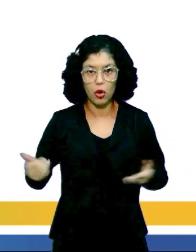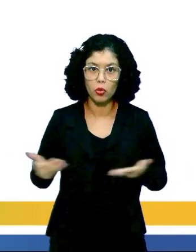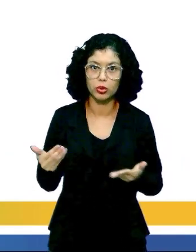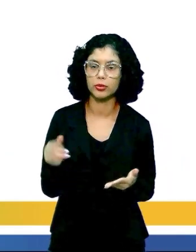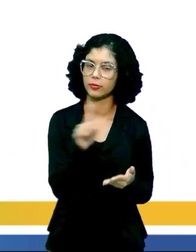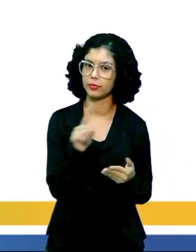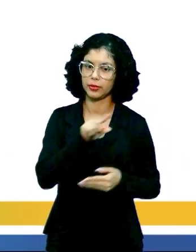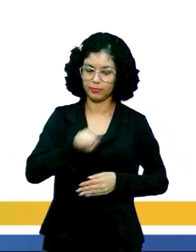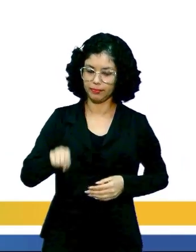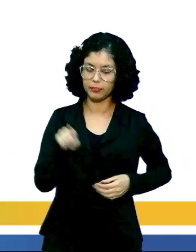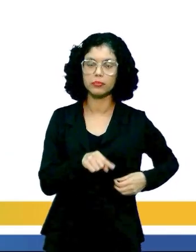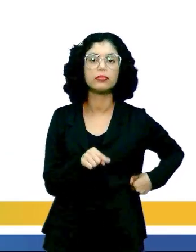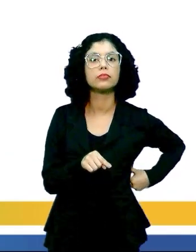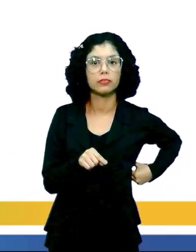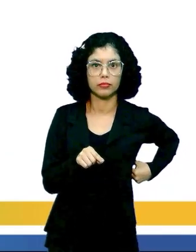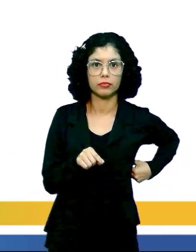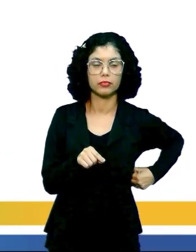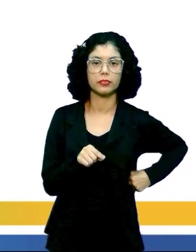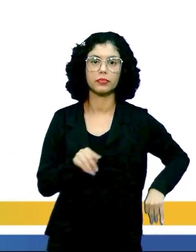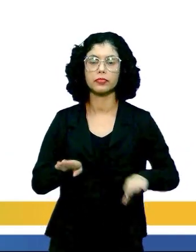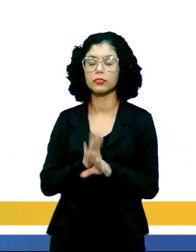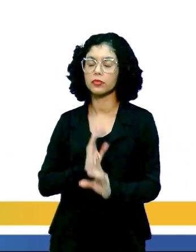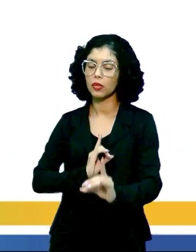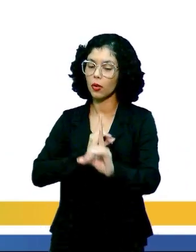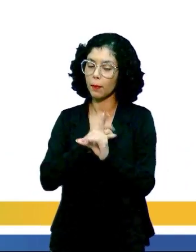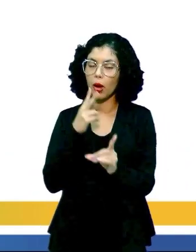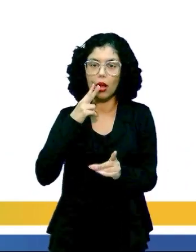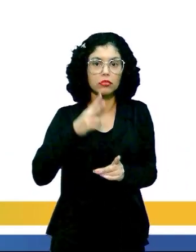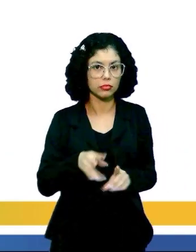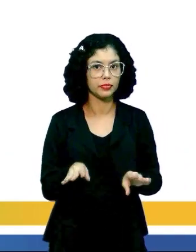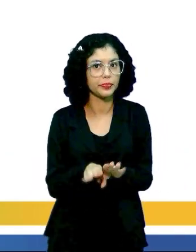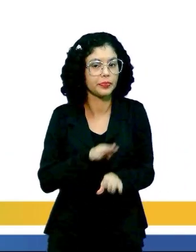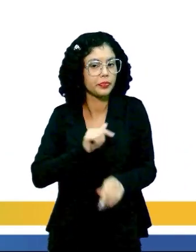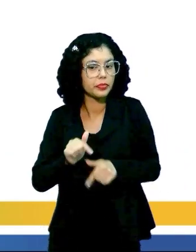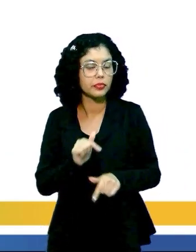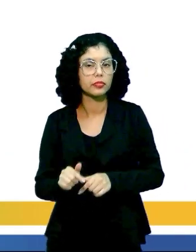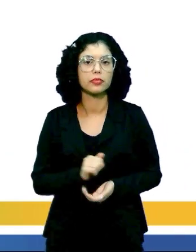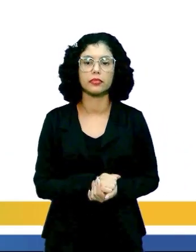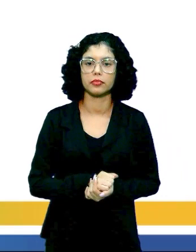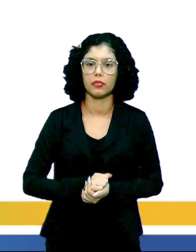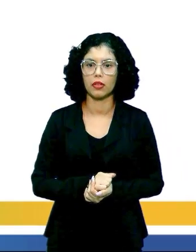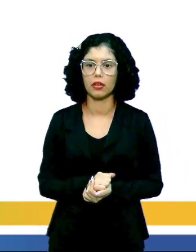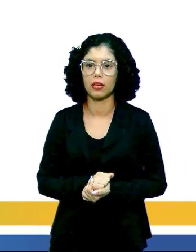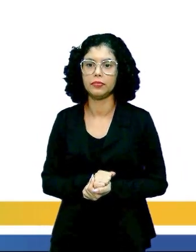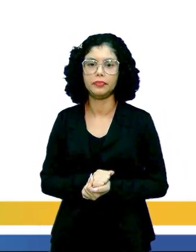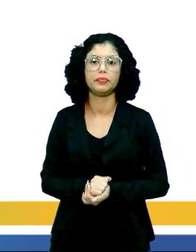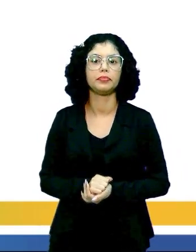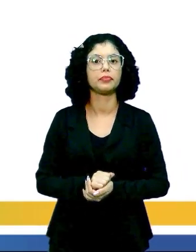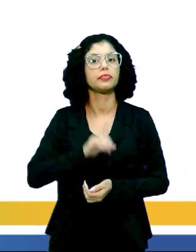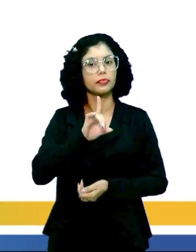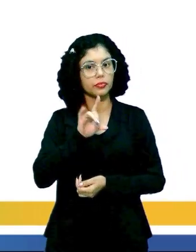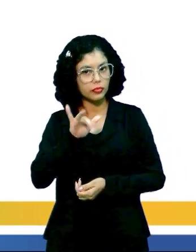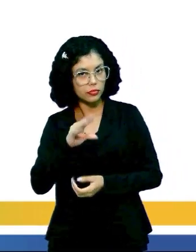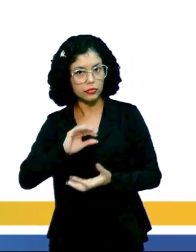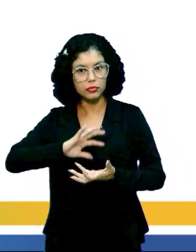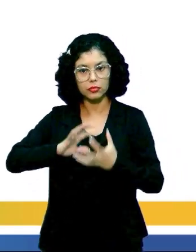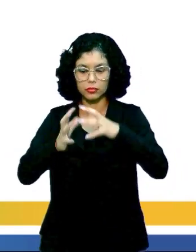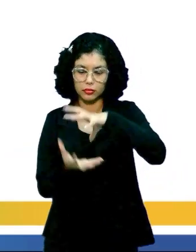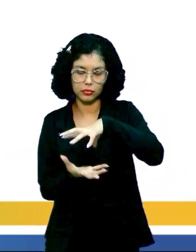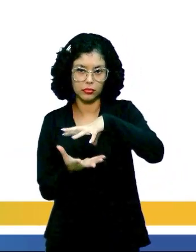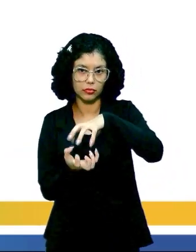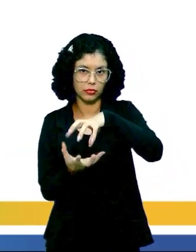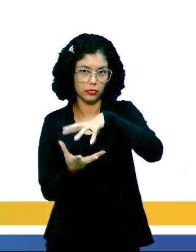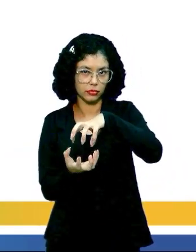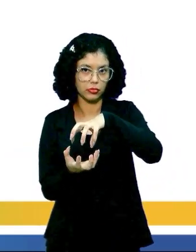mais neutro. Então, podemos encontrar questões que trabalhem assim também em cima do erro. Para Dalton, então, o átomo é